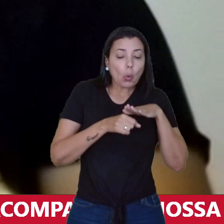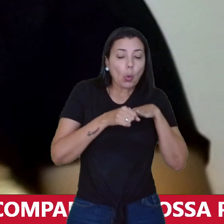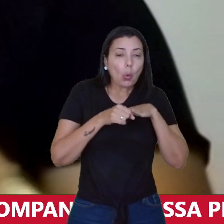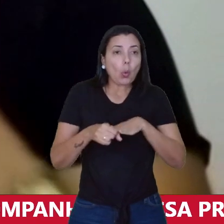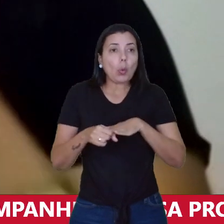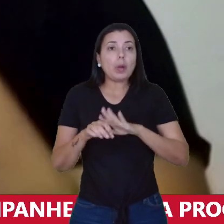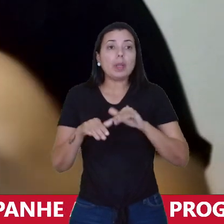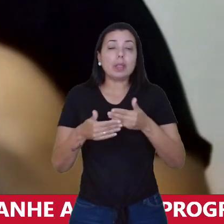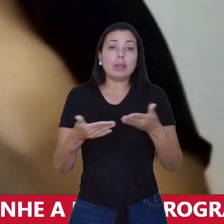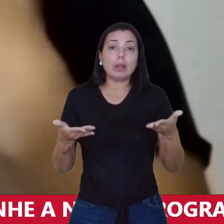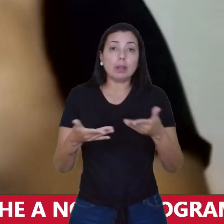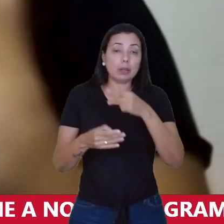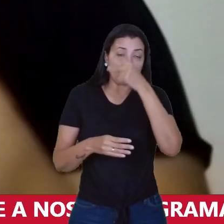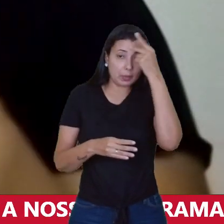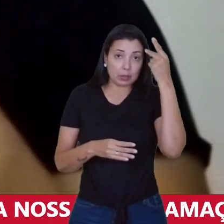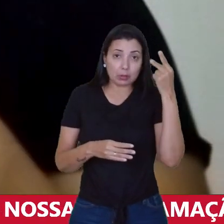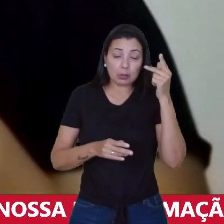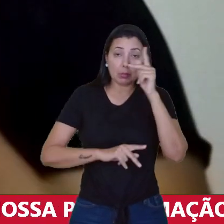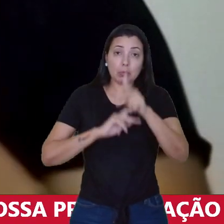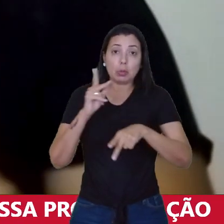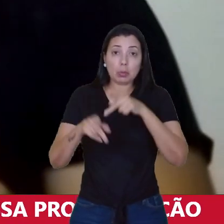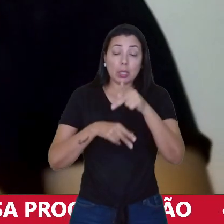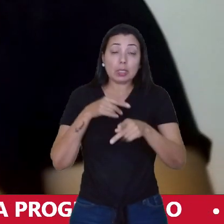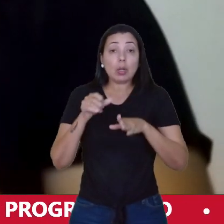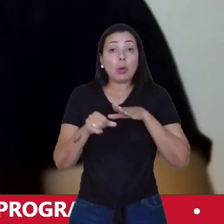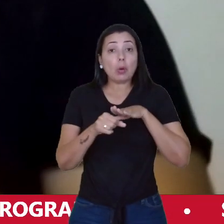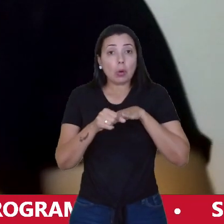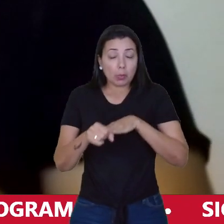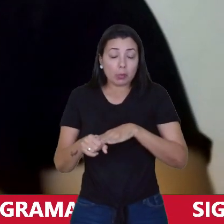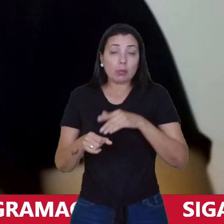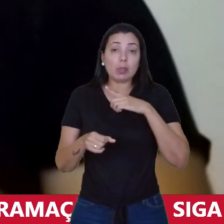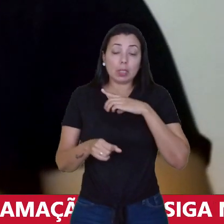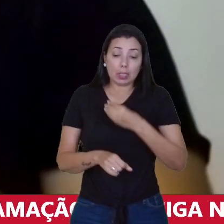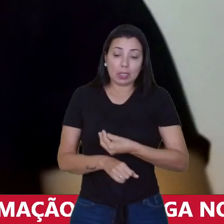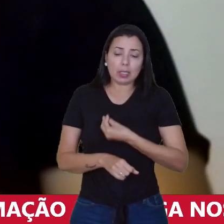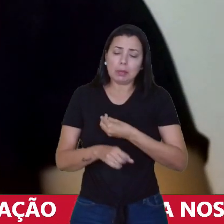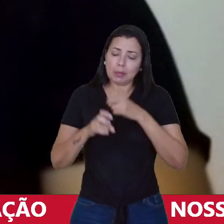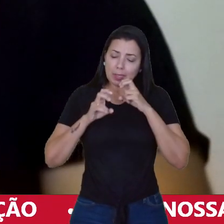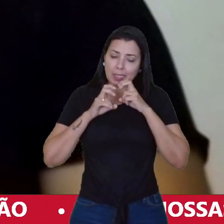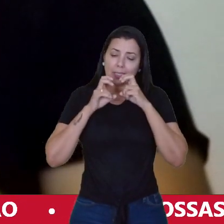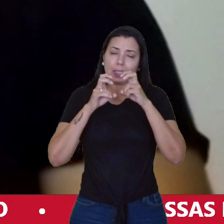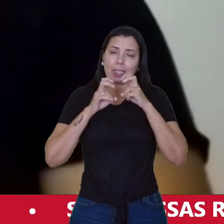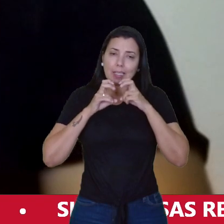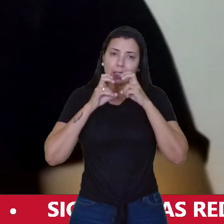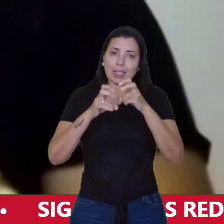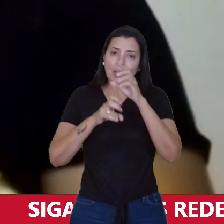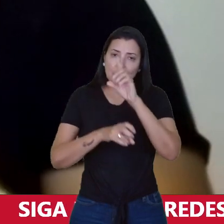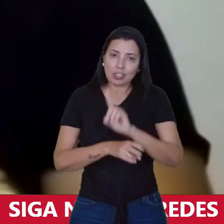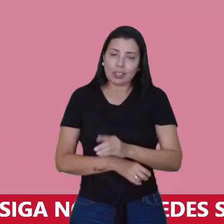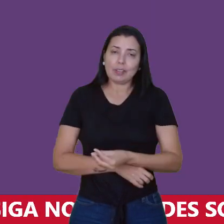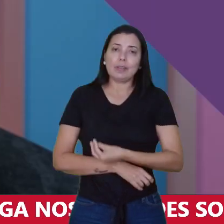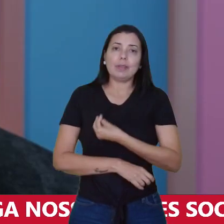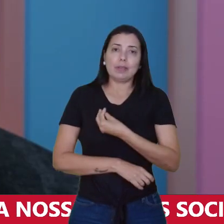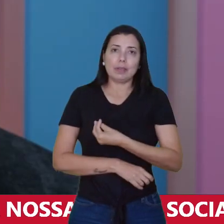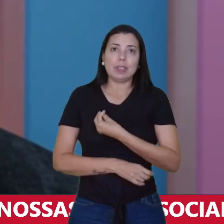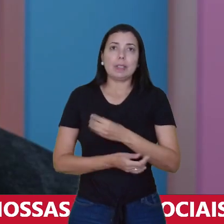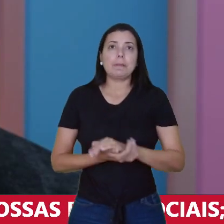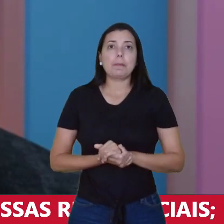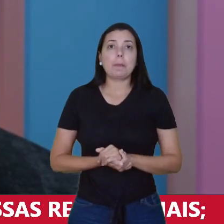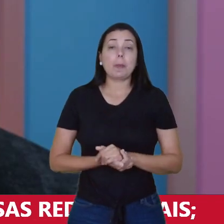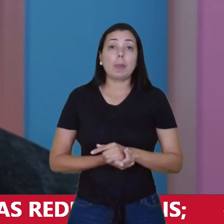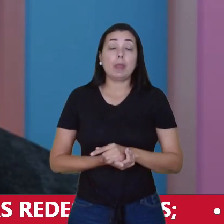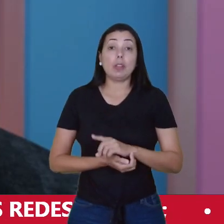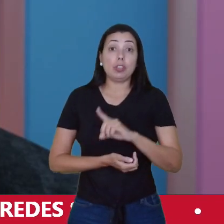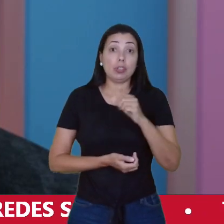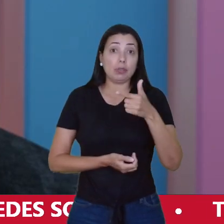isso, nós, enquanto pessoas, enquanto uma população oprimida, nós estamos aqui para gritar, né? Gritar pelo direito à vida. Para o